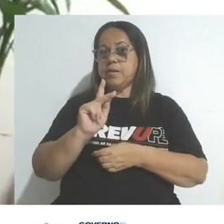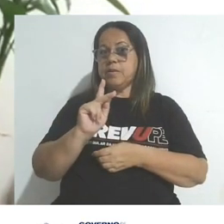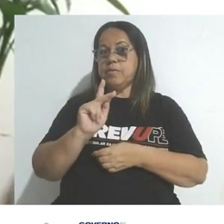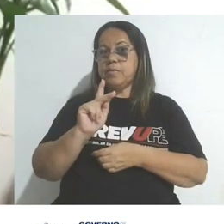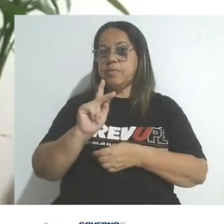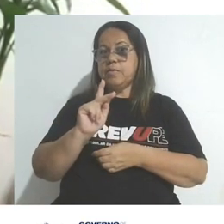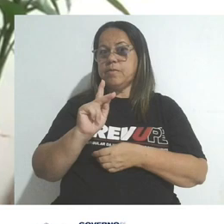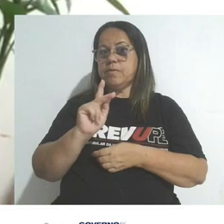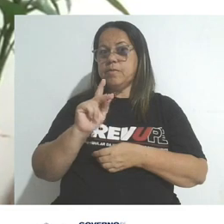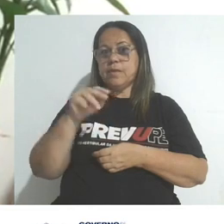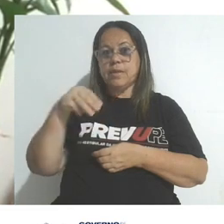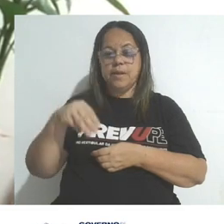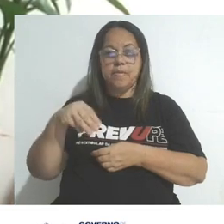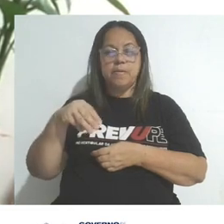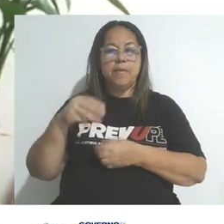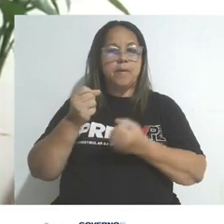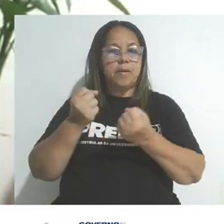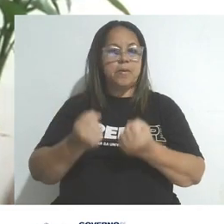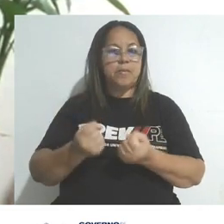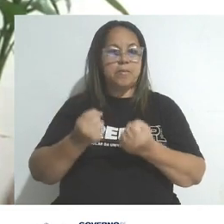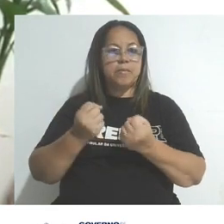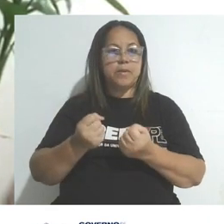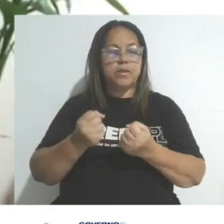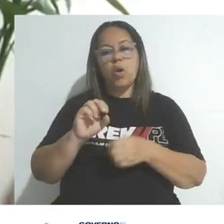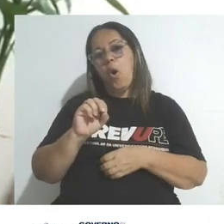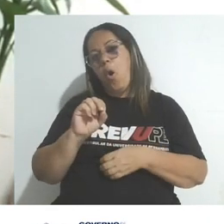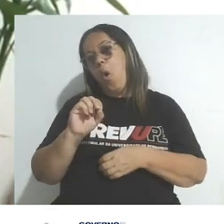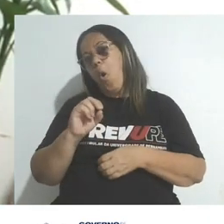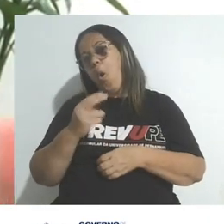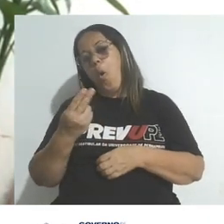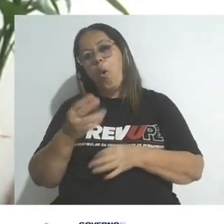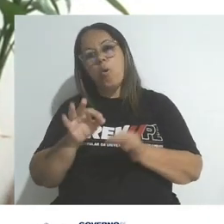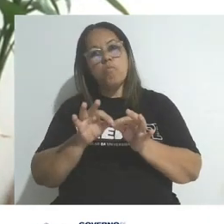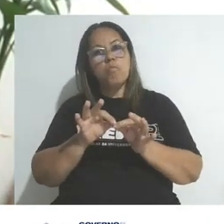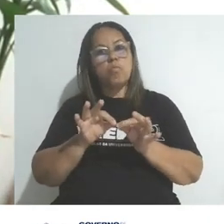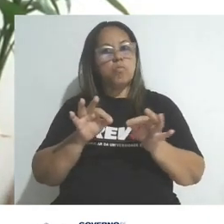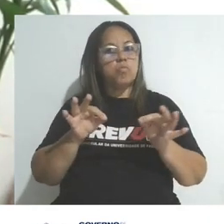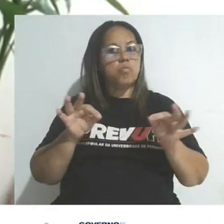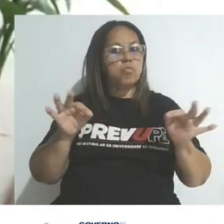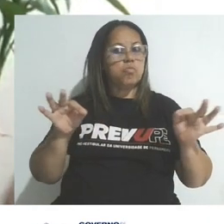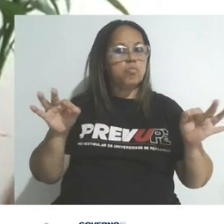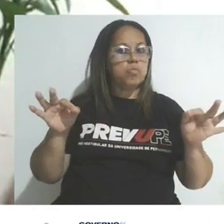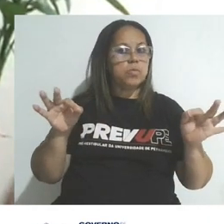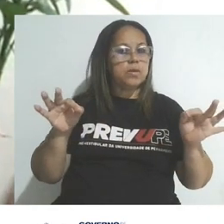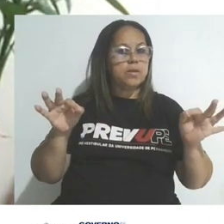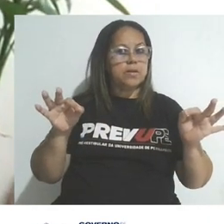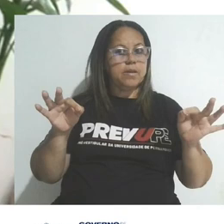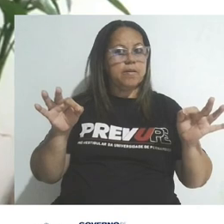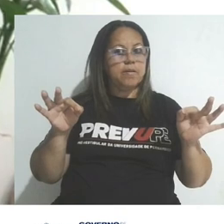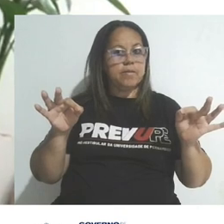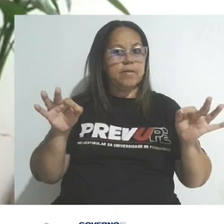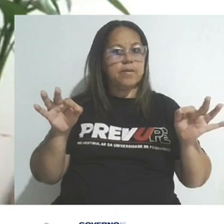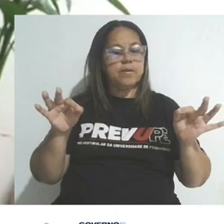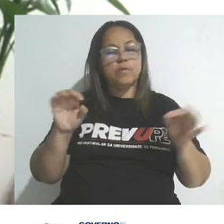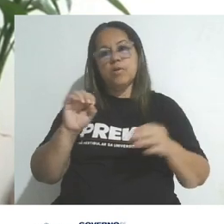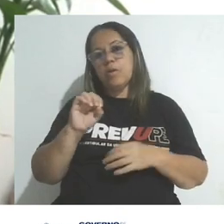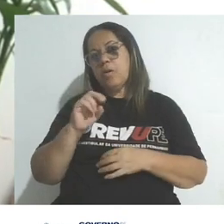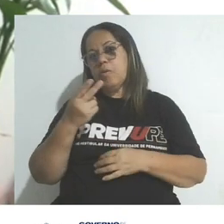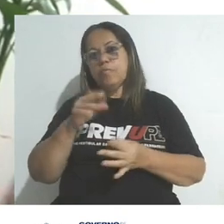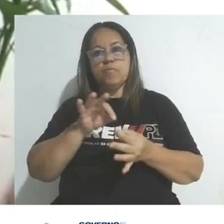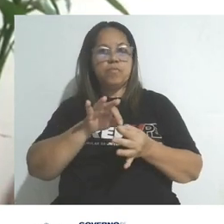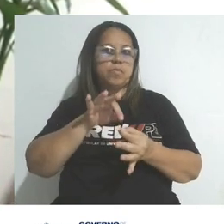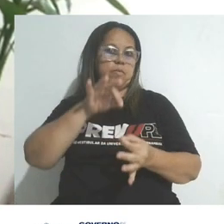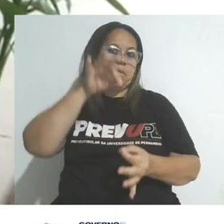ou seja ela comprimento, né? Que é para relacionar a distância ou até mesmo um simples exemplo da nossa